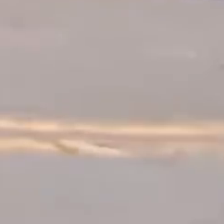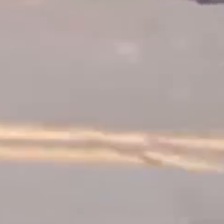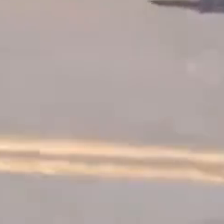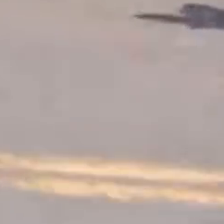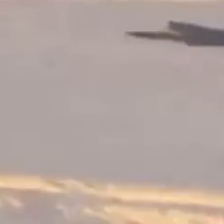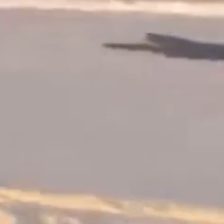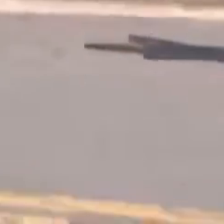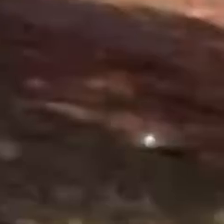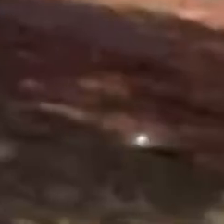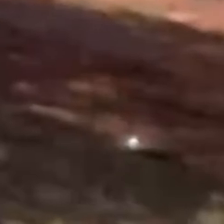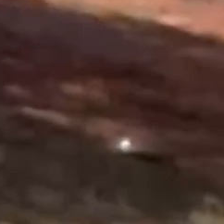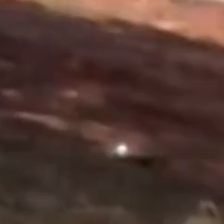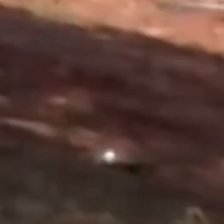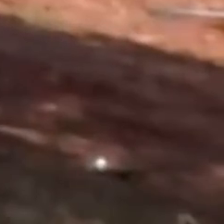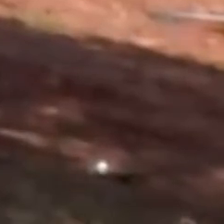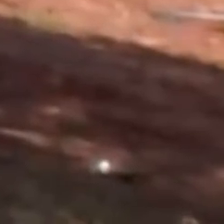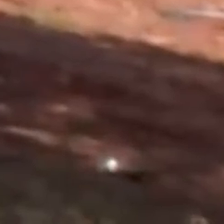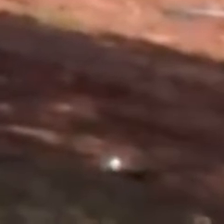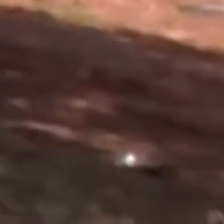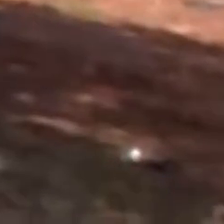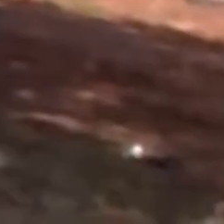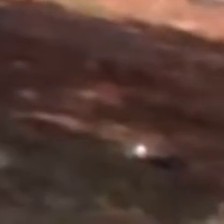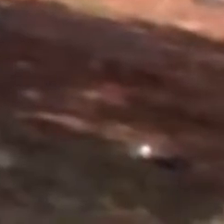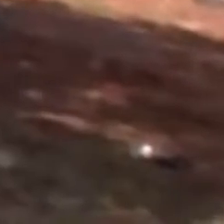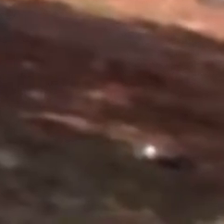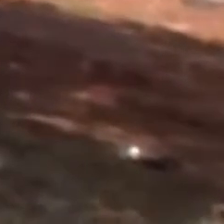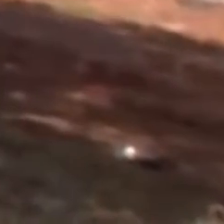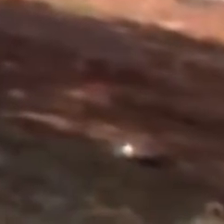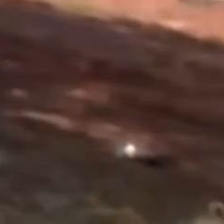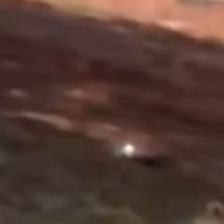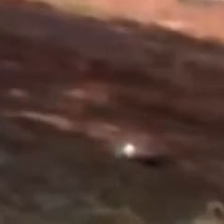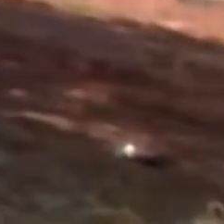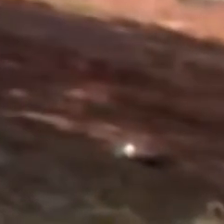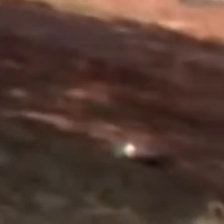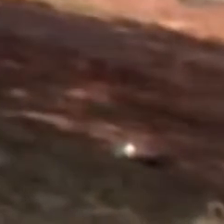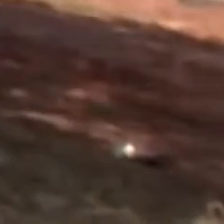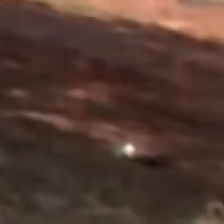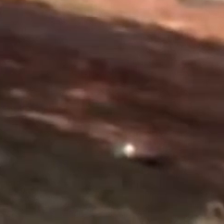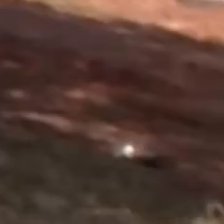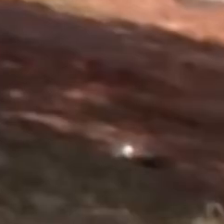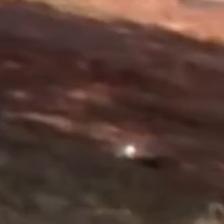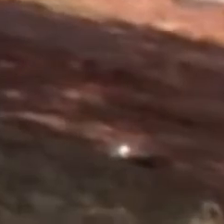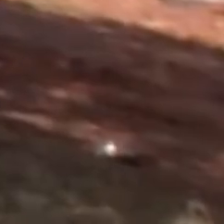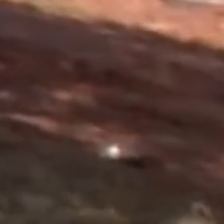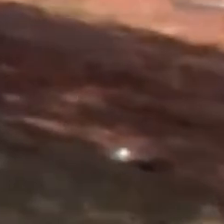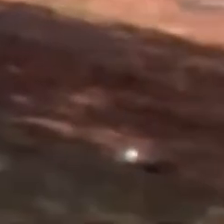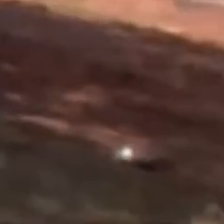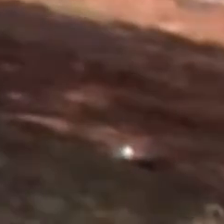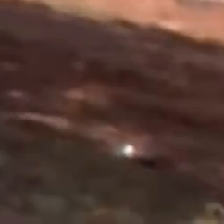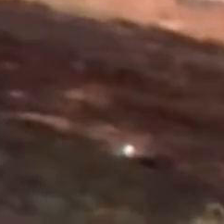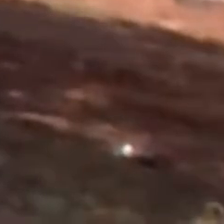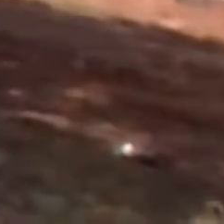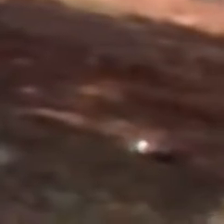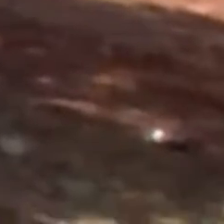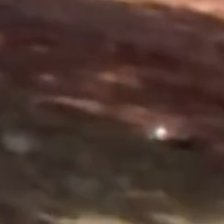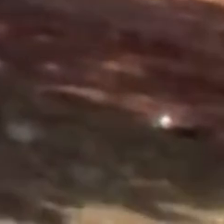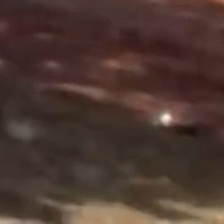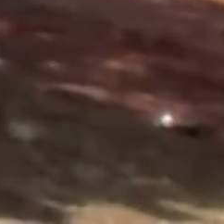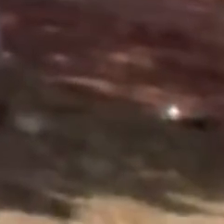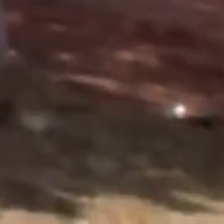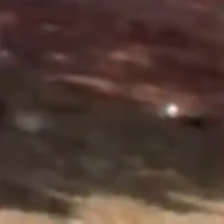há muito tempo. Vinícius Riveretti, presidente da Empresa Municipal de Desenvolvimento de Campinas, a